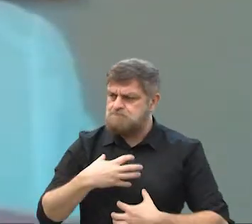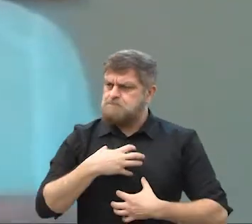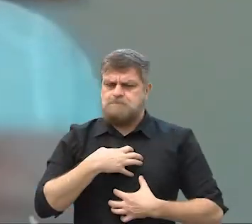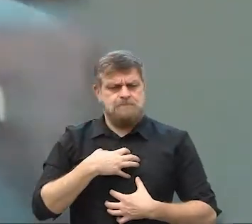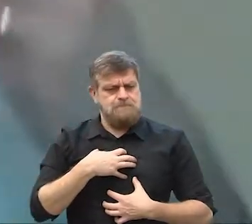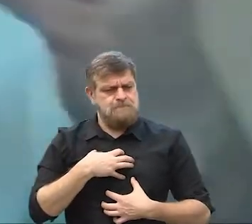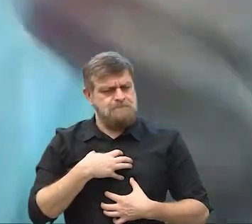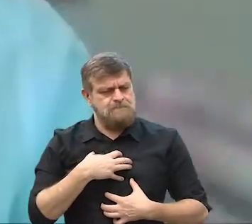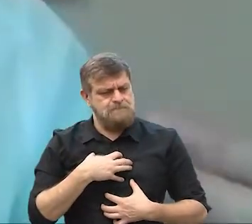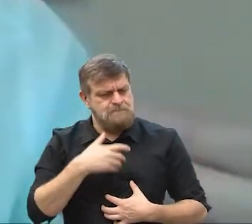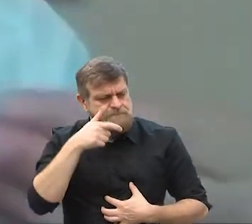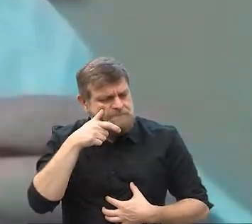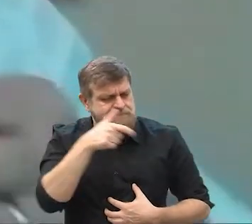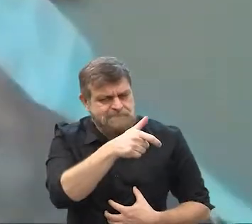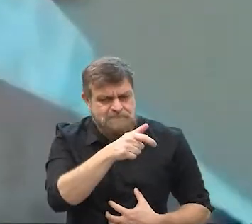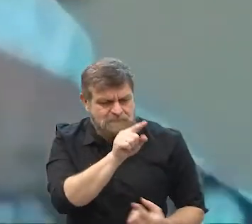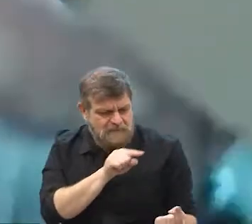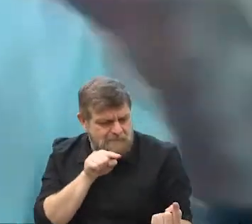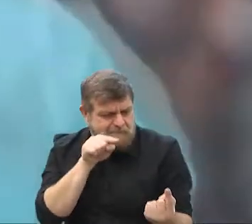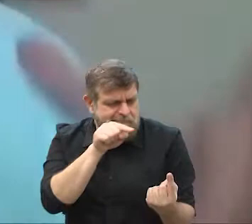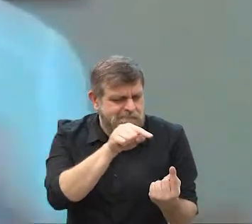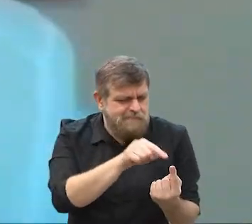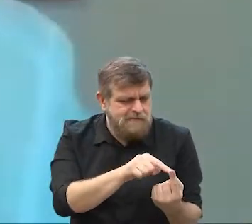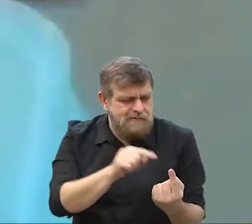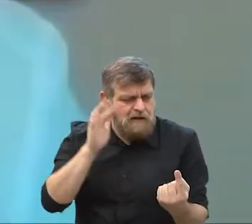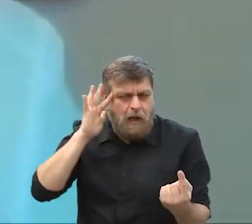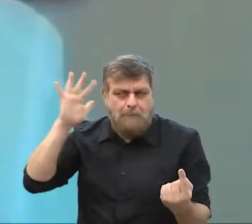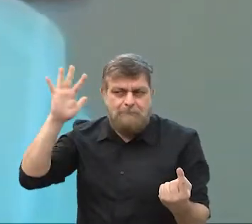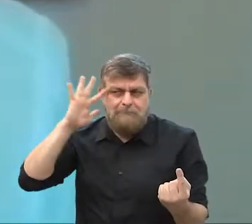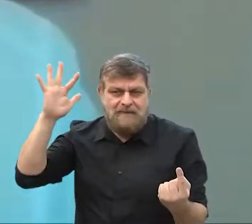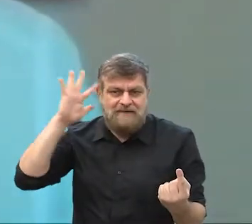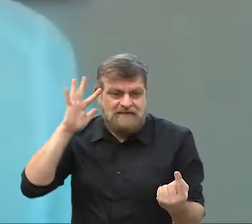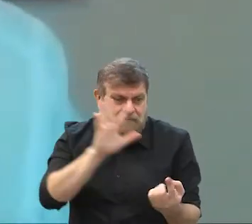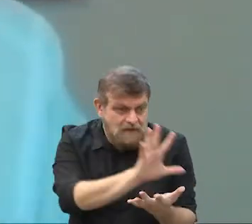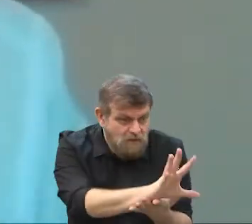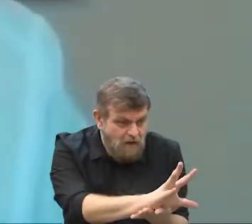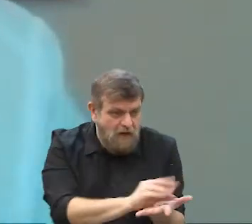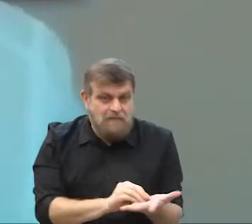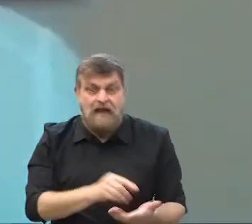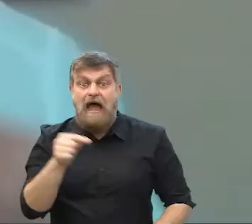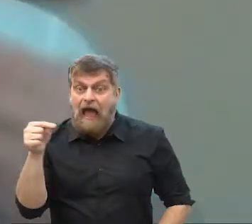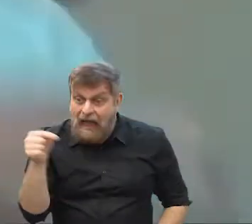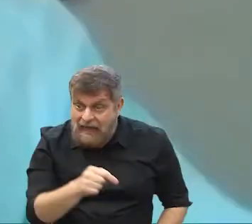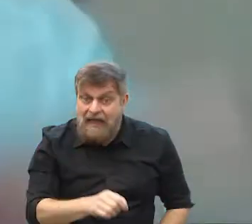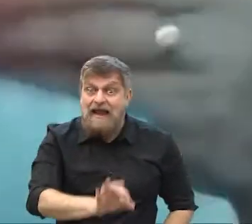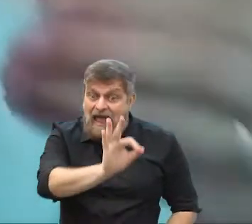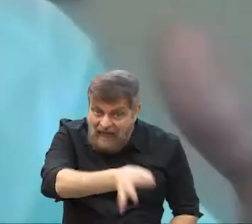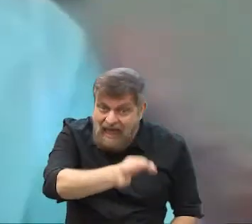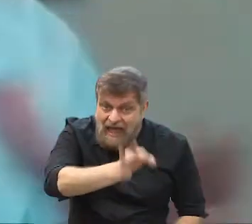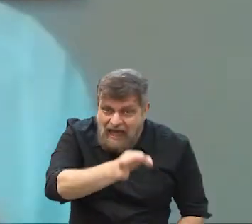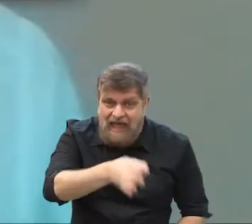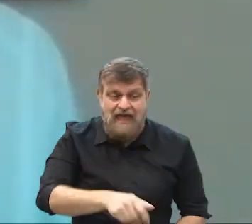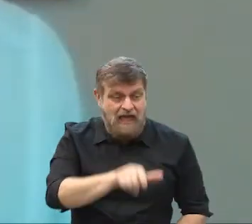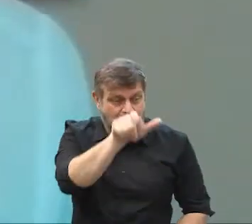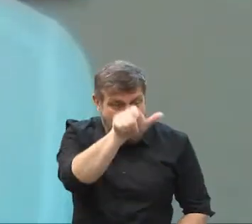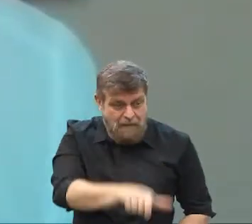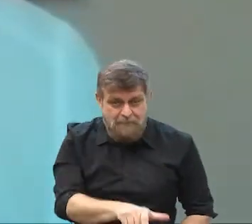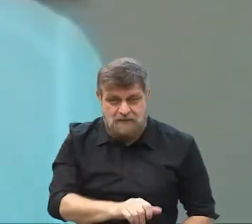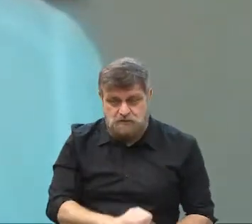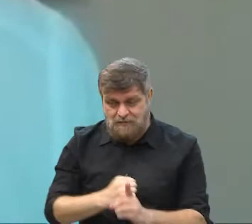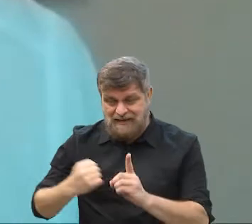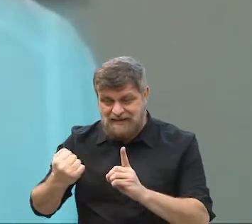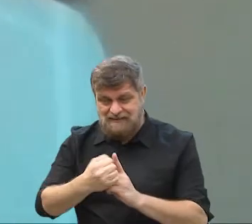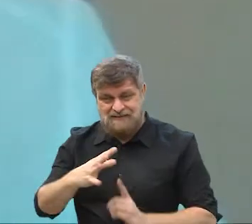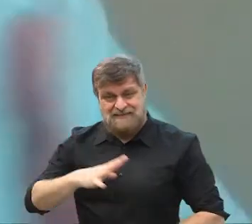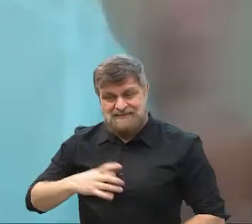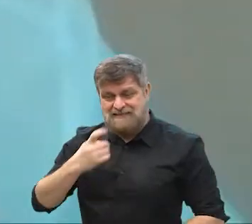motivadoras e tenham, então, um pensamento a seguir. E ele foi essa pessoa que influenciou profundamente a nossa cidade